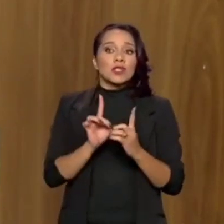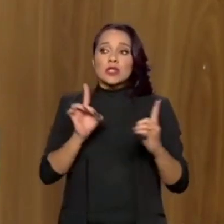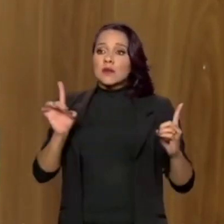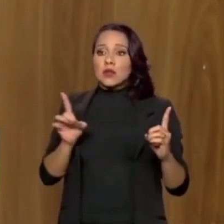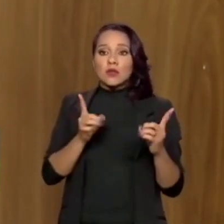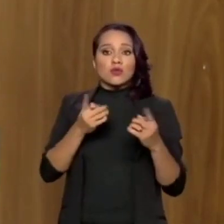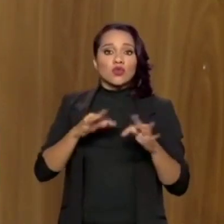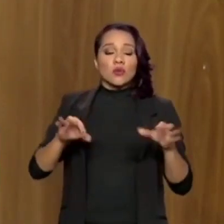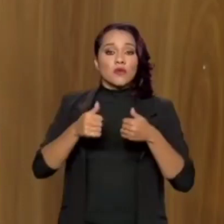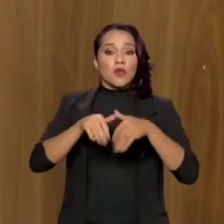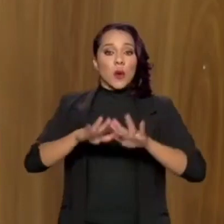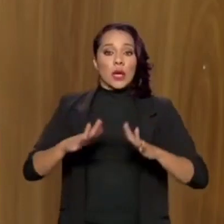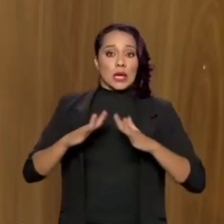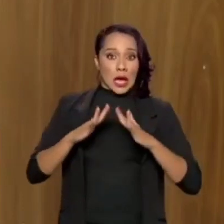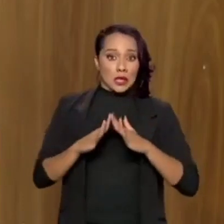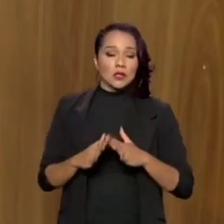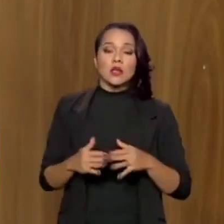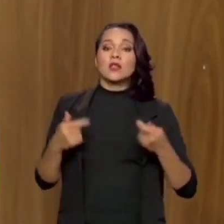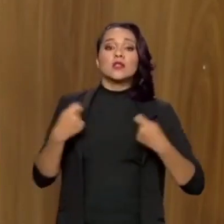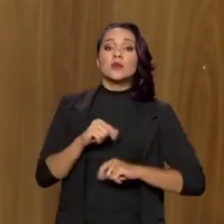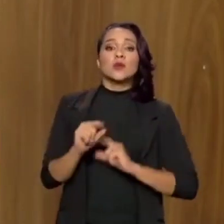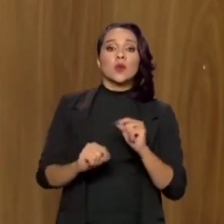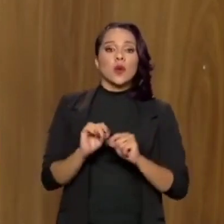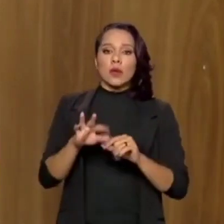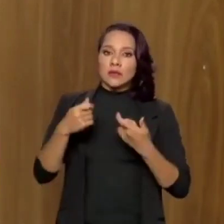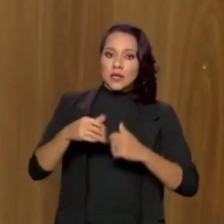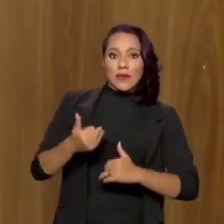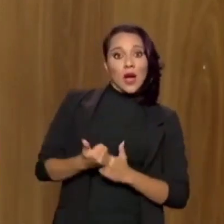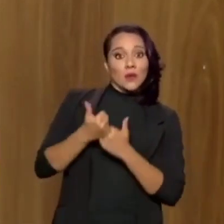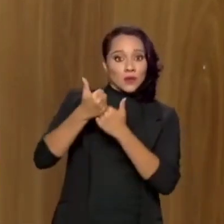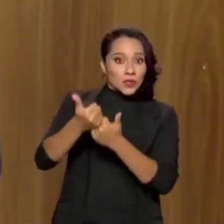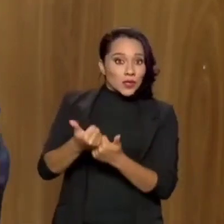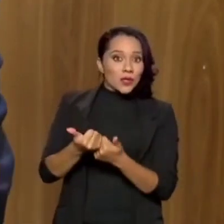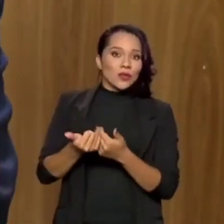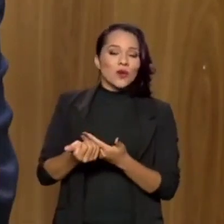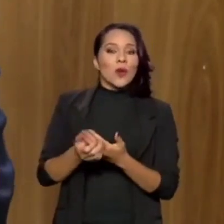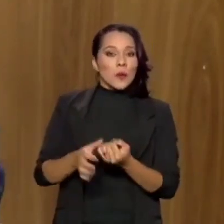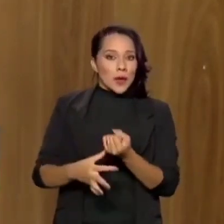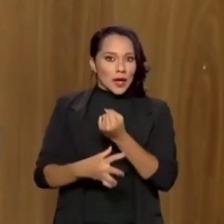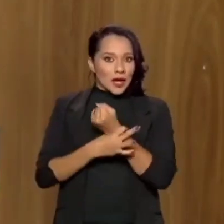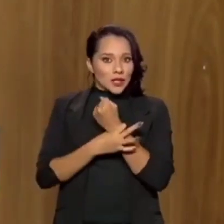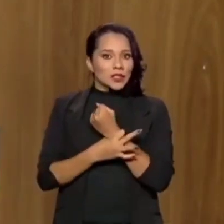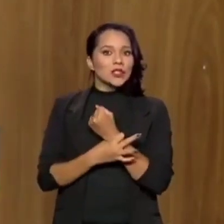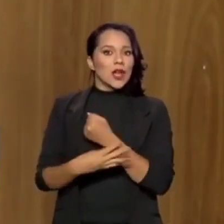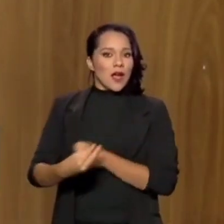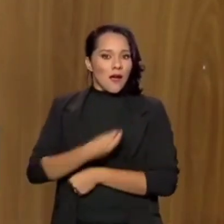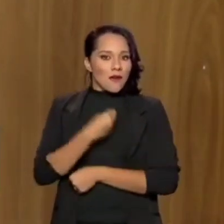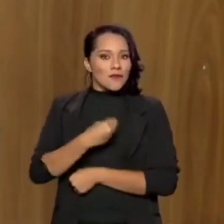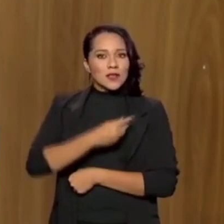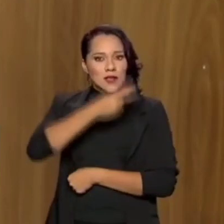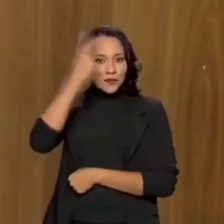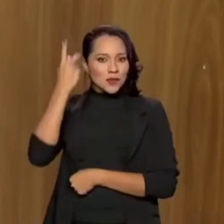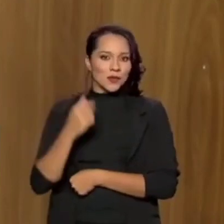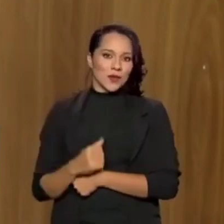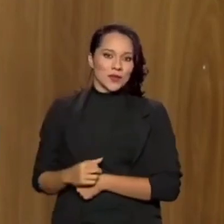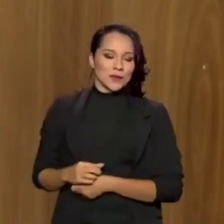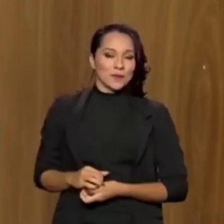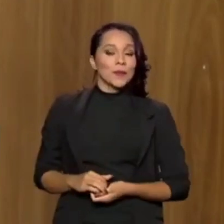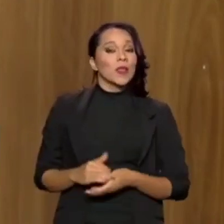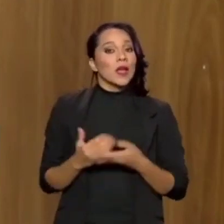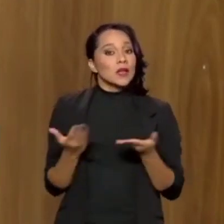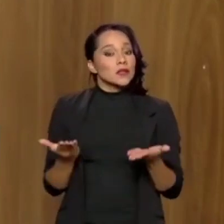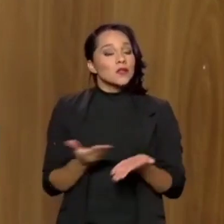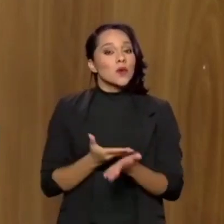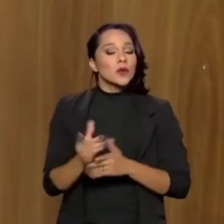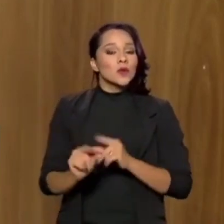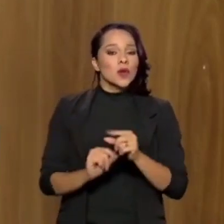casa. Nós tínhamos que dar um auxílio para garantir a vida dessas pessoas. E passamos